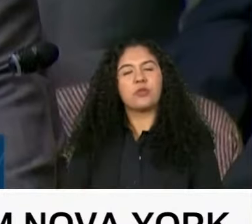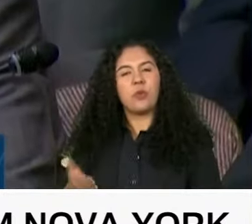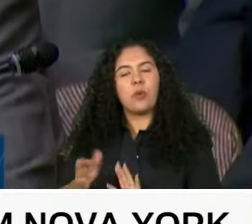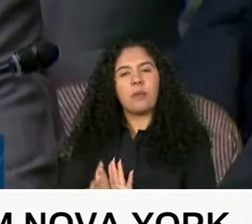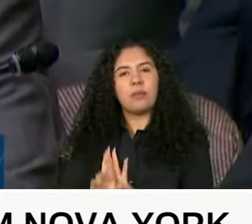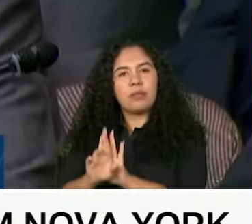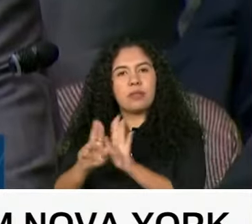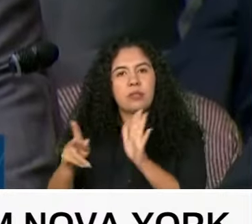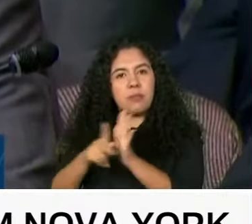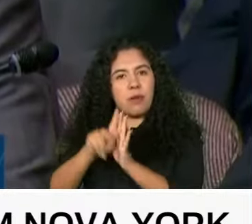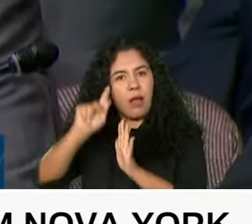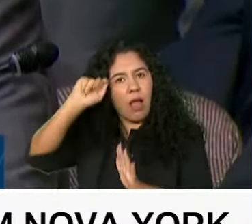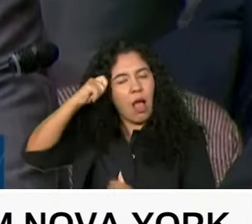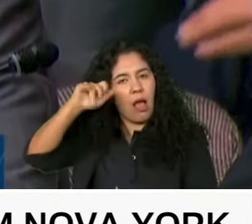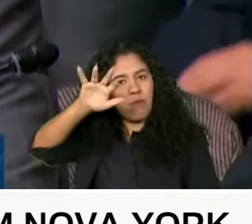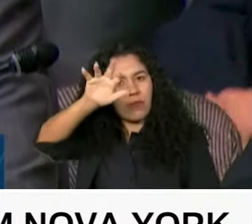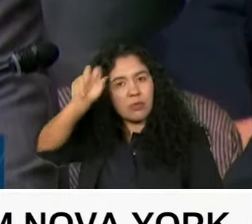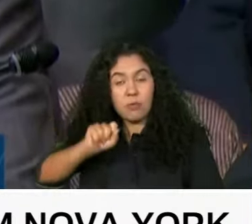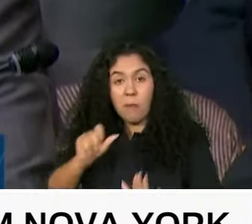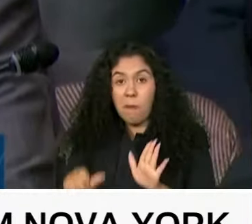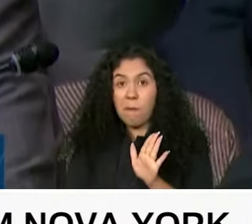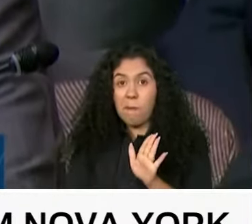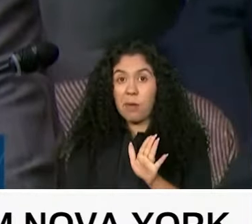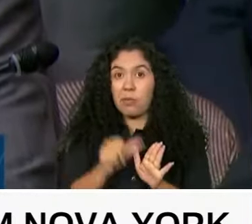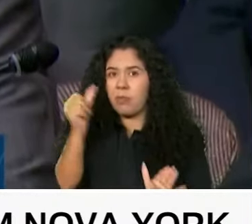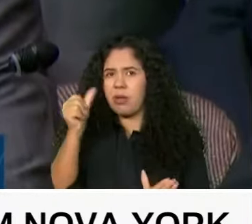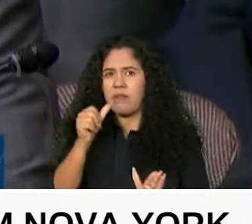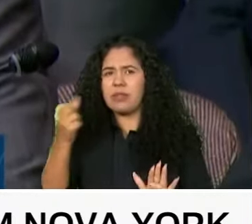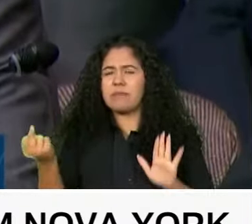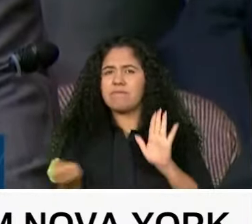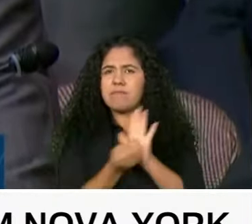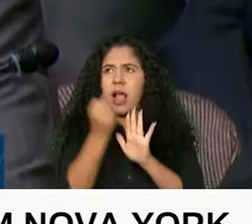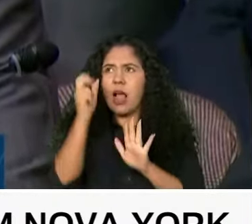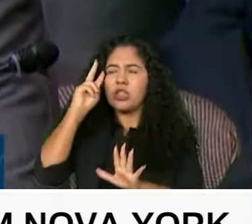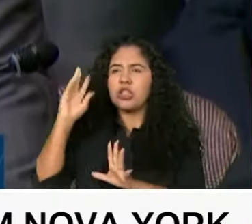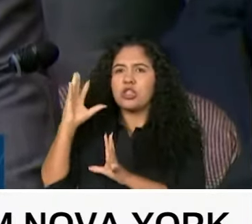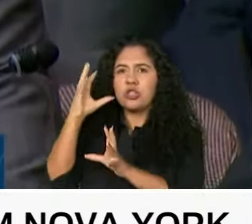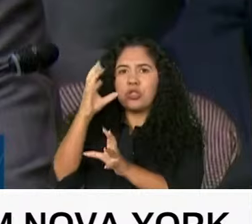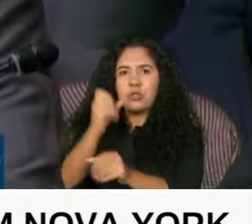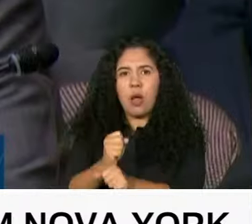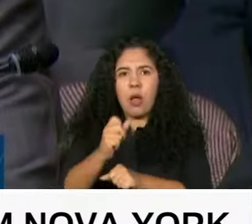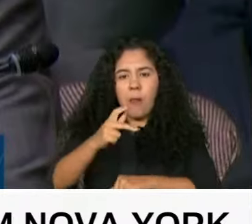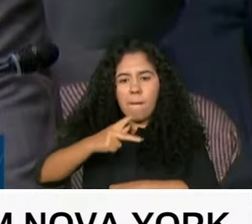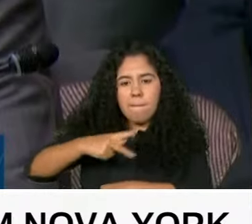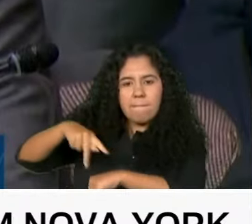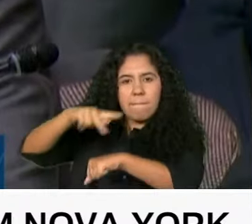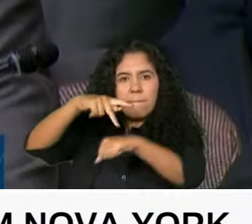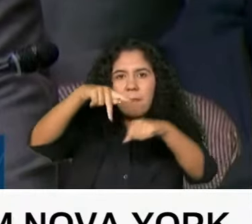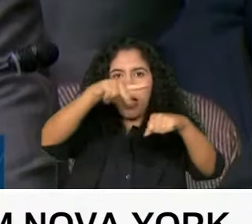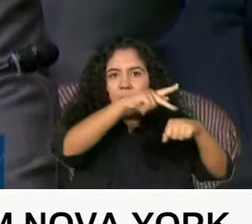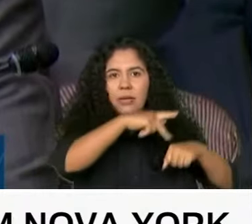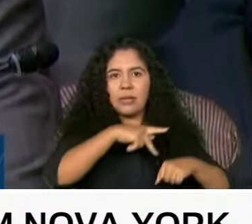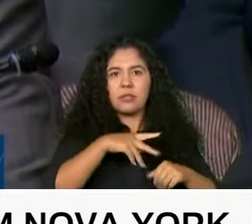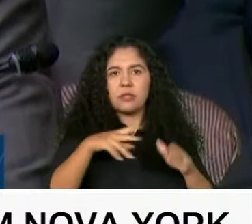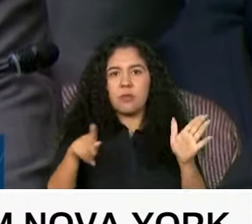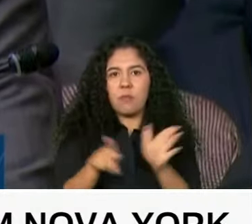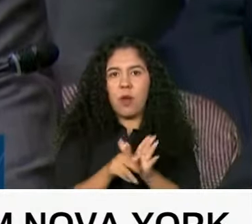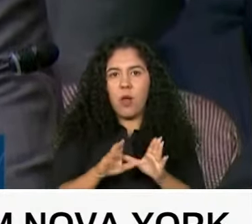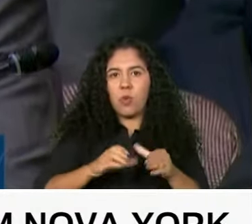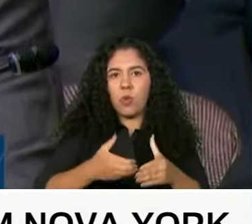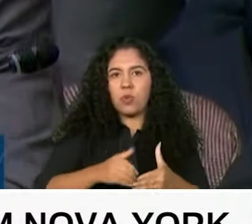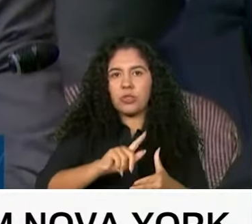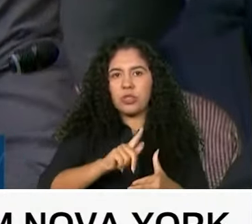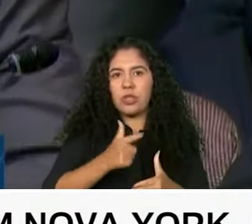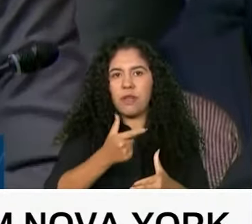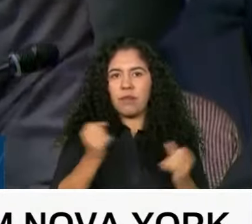sobre o cenário econômico brasileiro a declaração foi dada durante a coletiva aí na ONU que a gente tá vendo das imagens né que a gente viu há pouco eh em